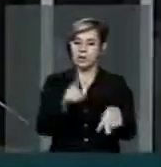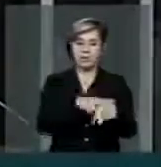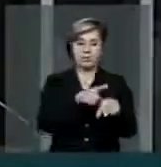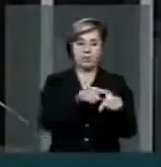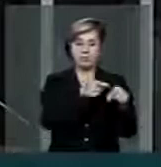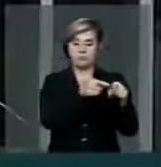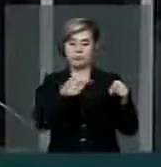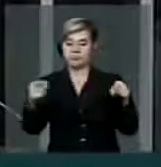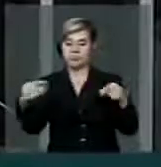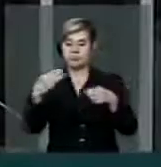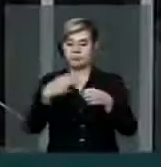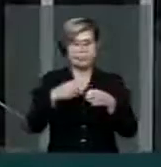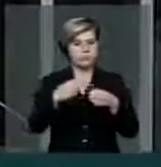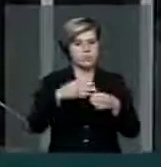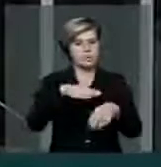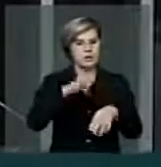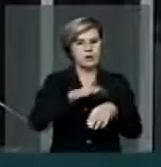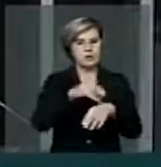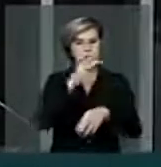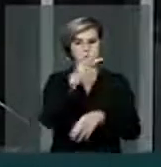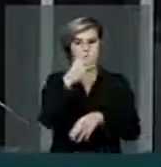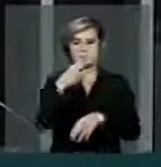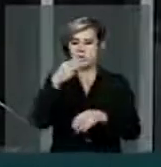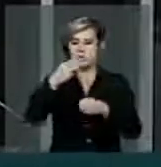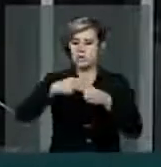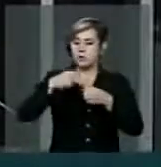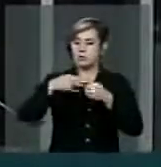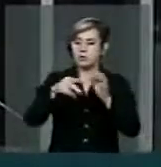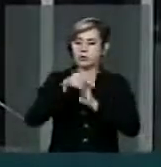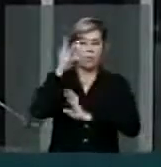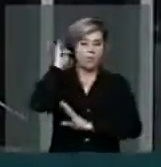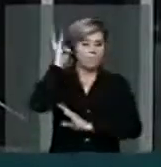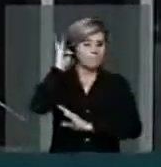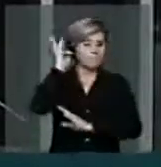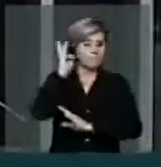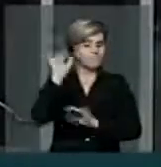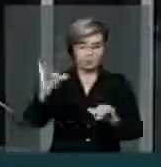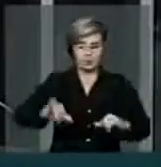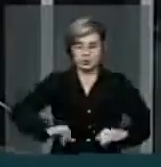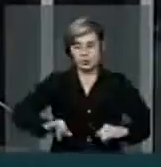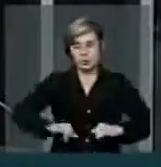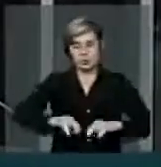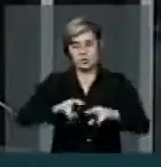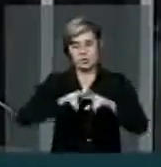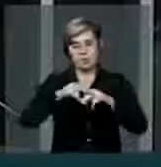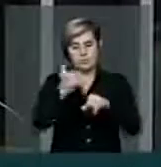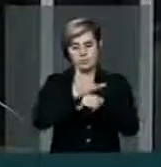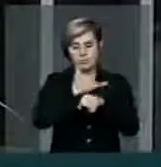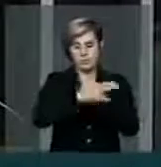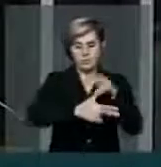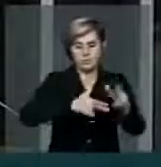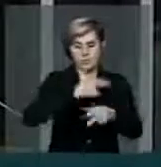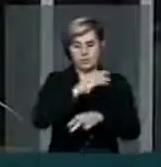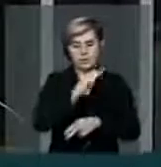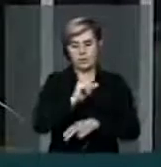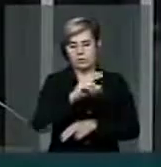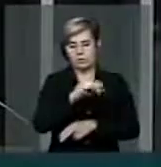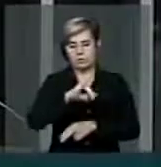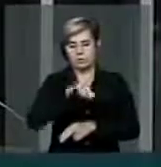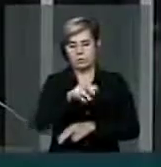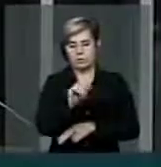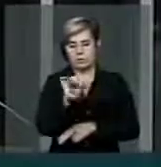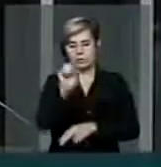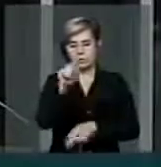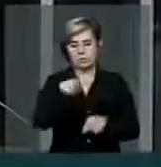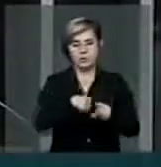municípios. São mais de 23 municípios do Maranhão que são afetados com a estrada ferro de Carajás. E de acordo com a ONG Justiça